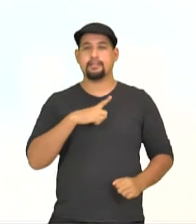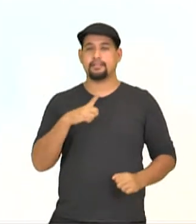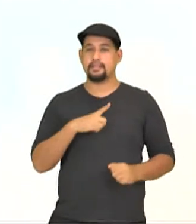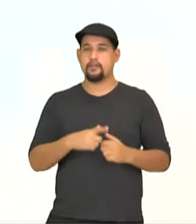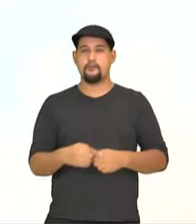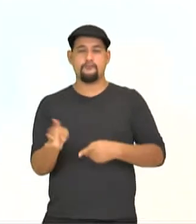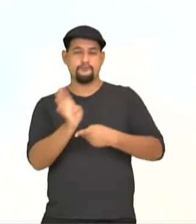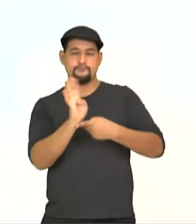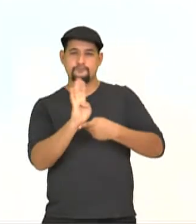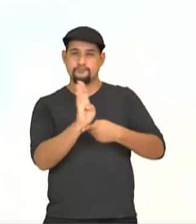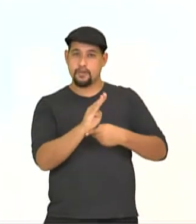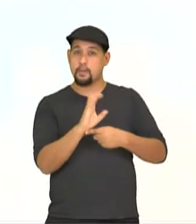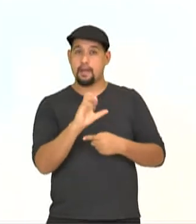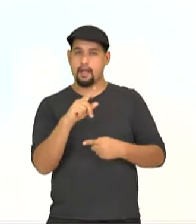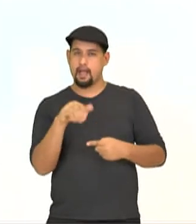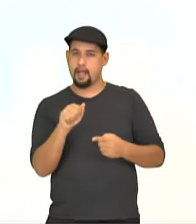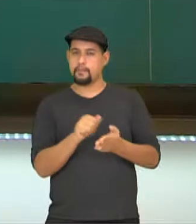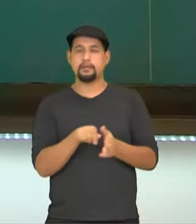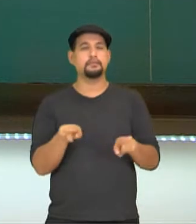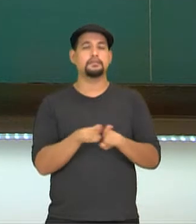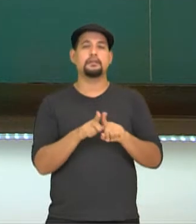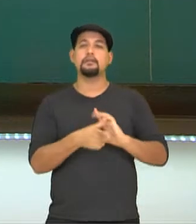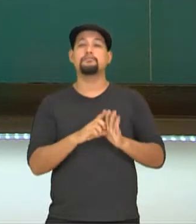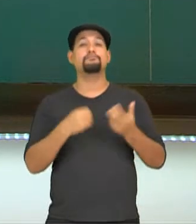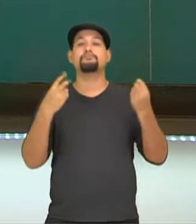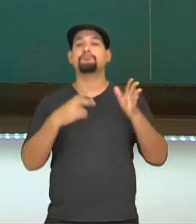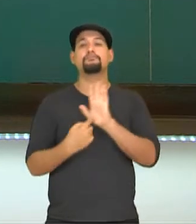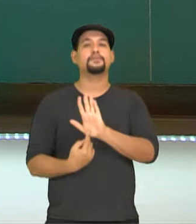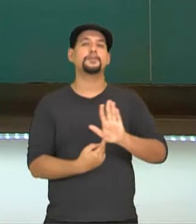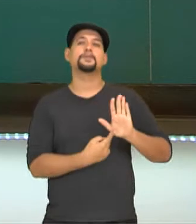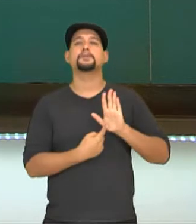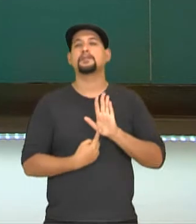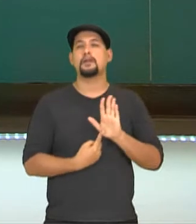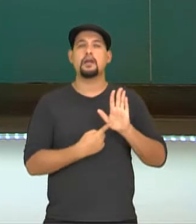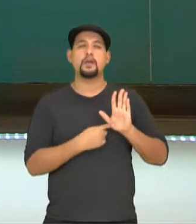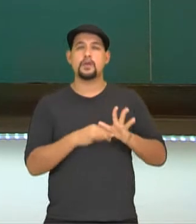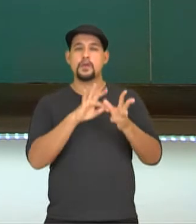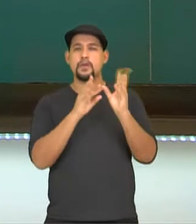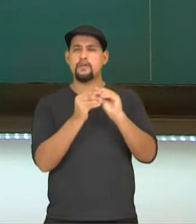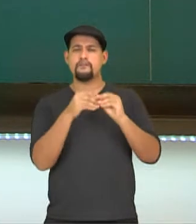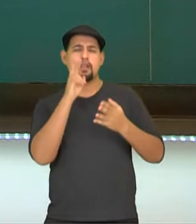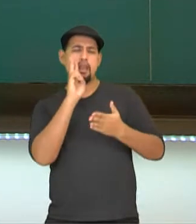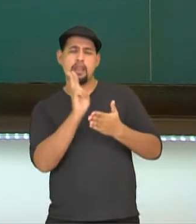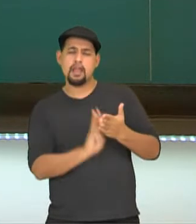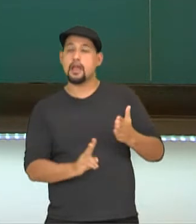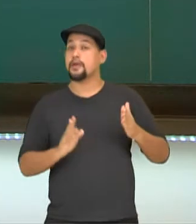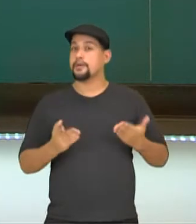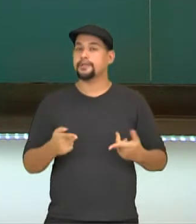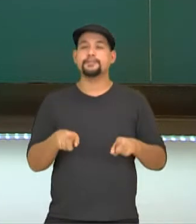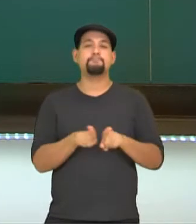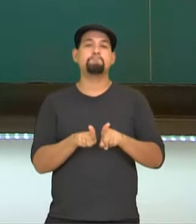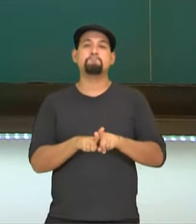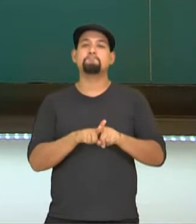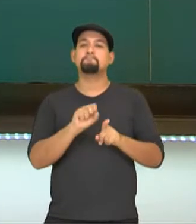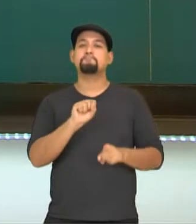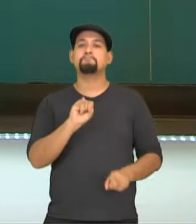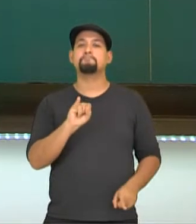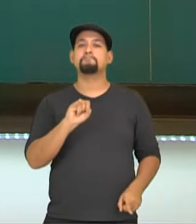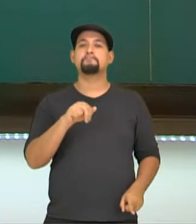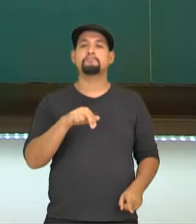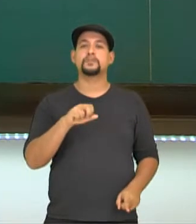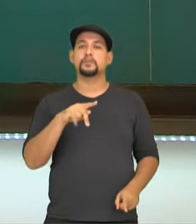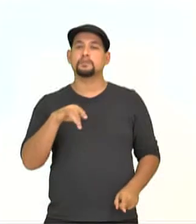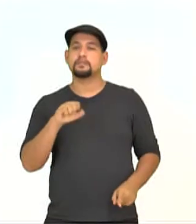né? Uma imagem aí antecedendo uma sinopse. Vamos a ler agora, então, as sinopses